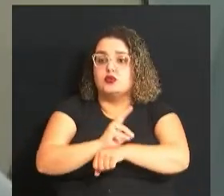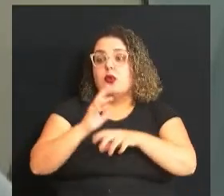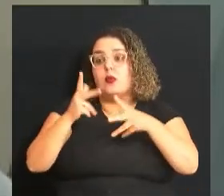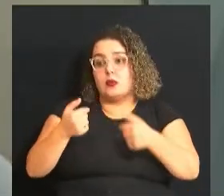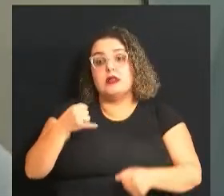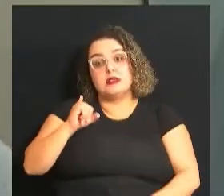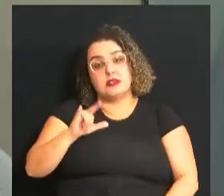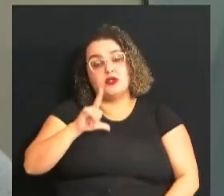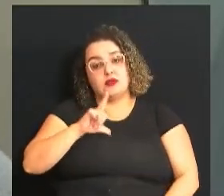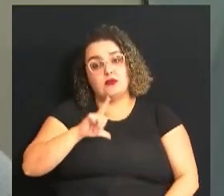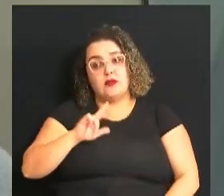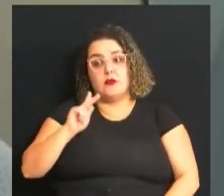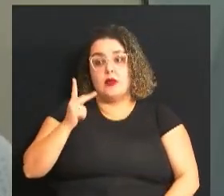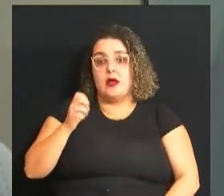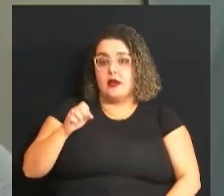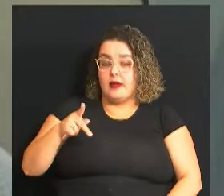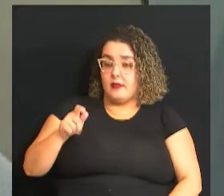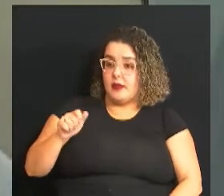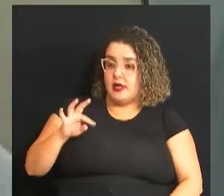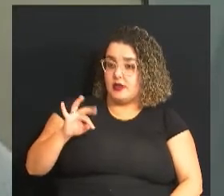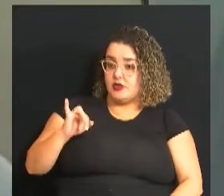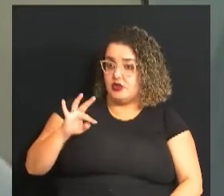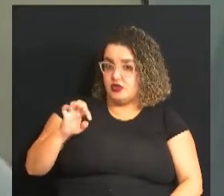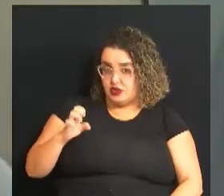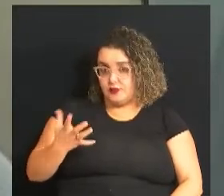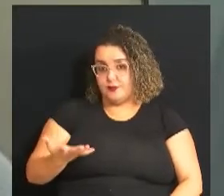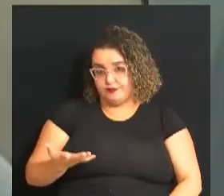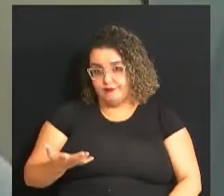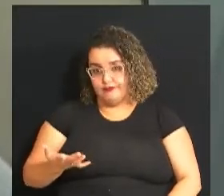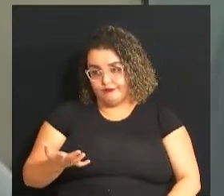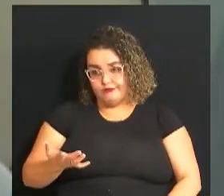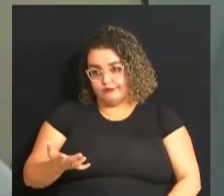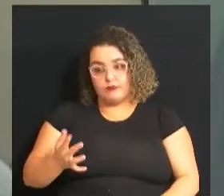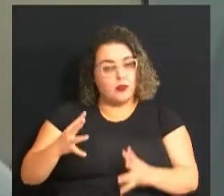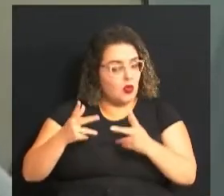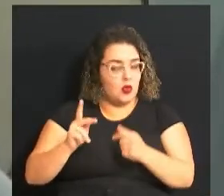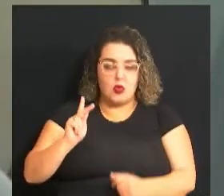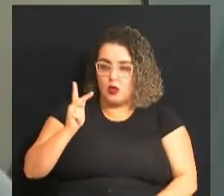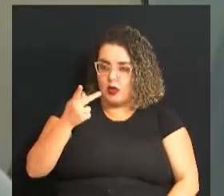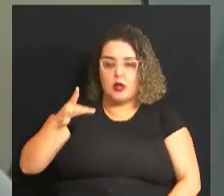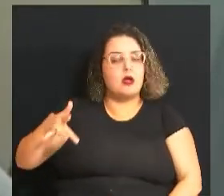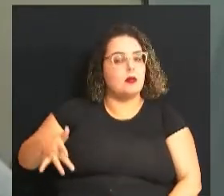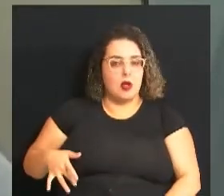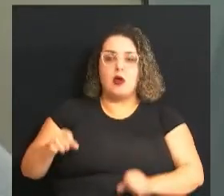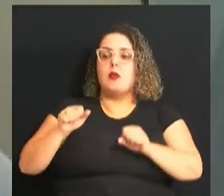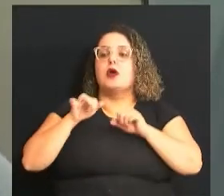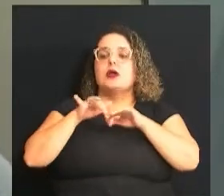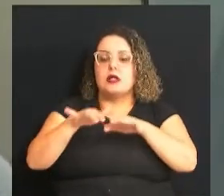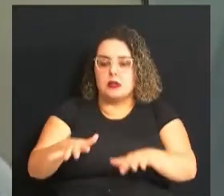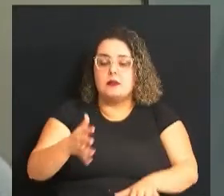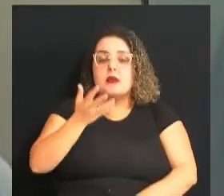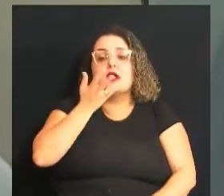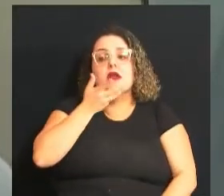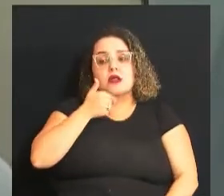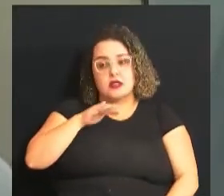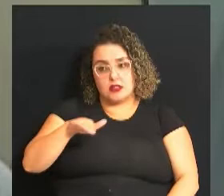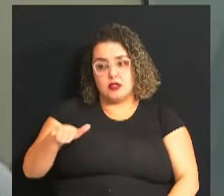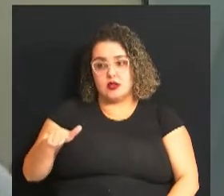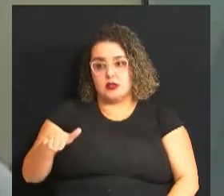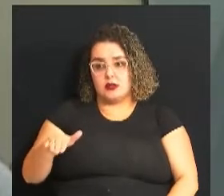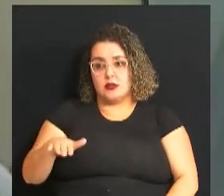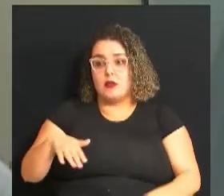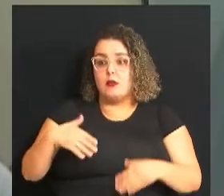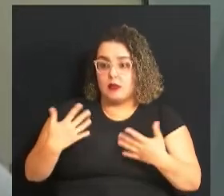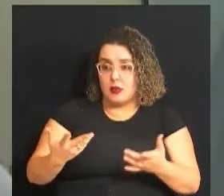hepatite. Então, todas as hepatites podem ser transmitidas para crianças. Só que nossa